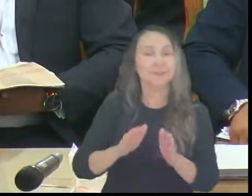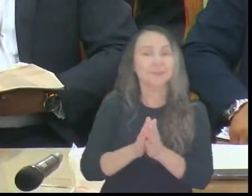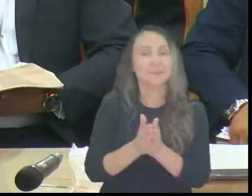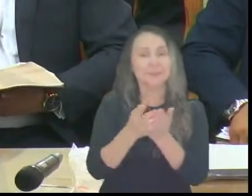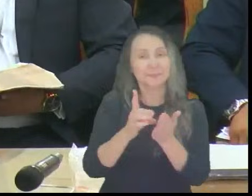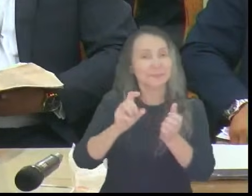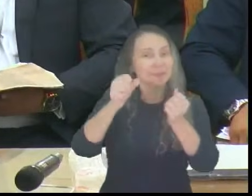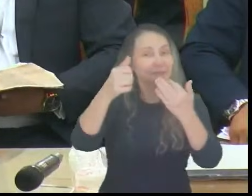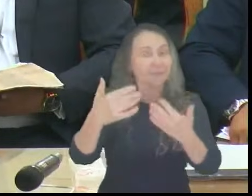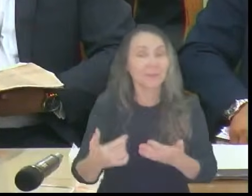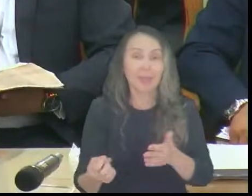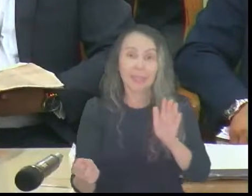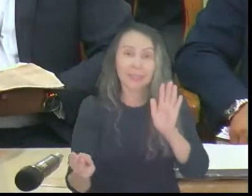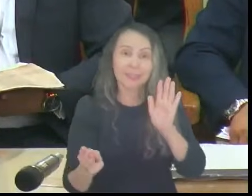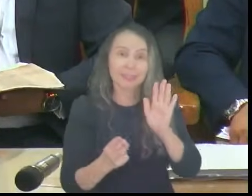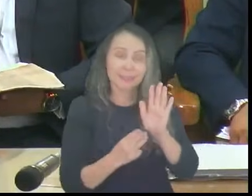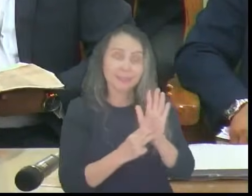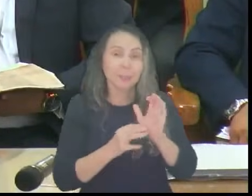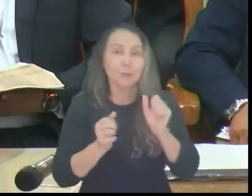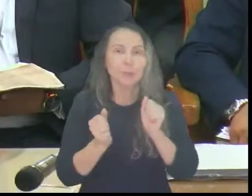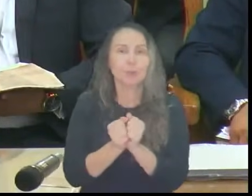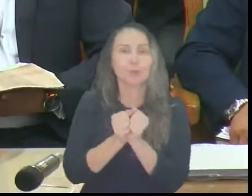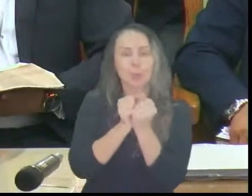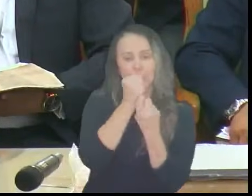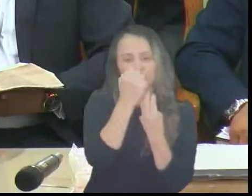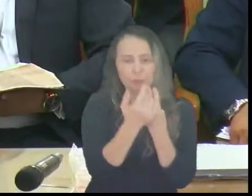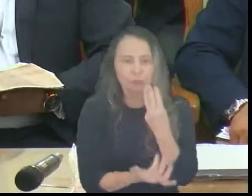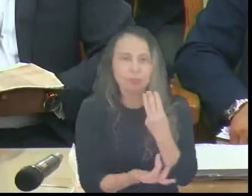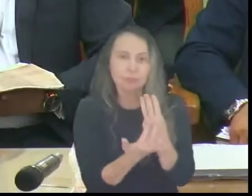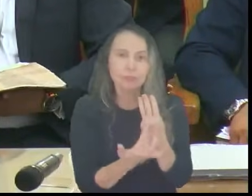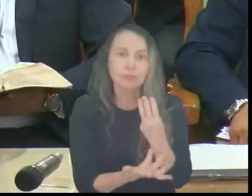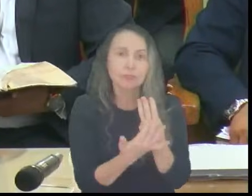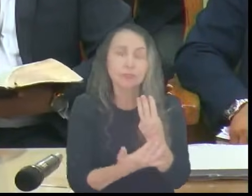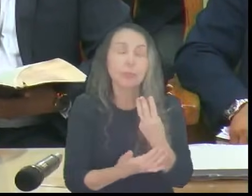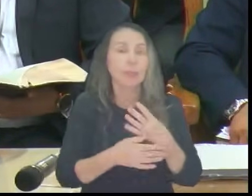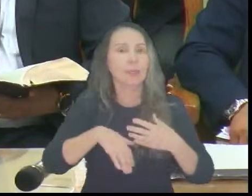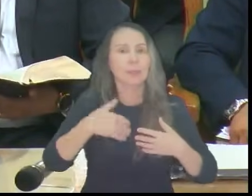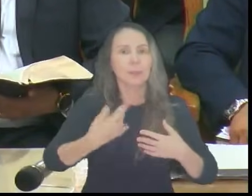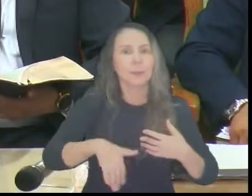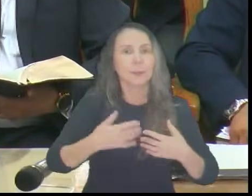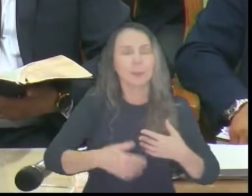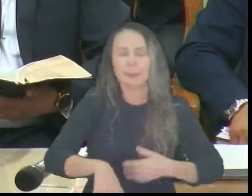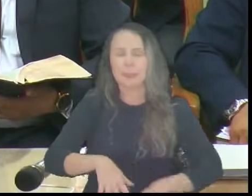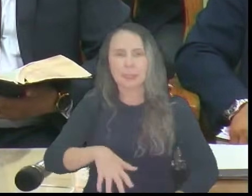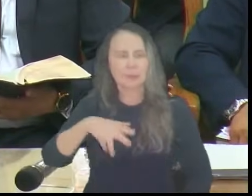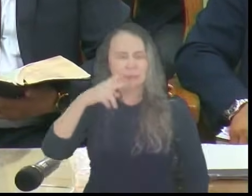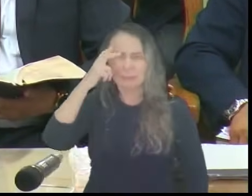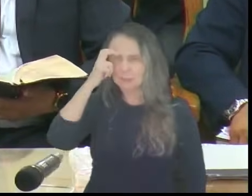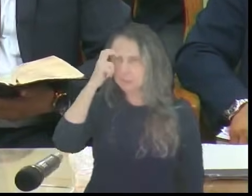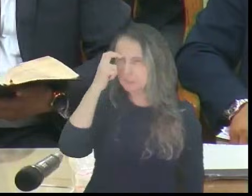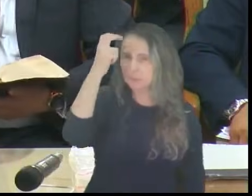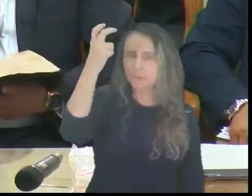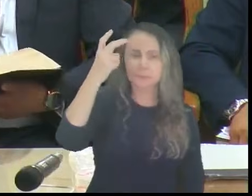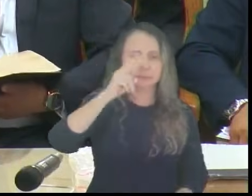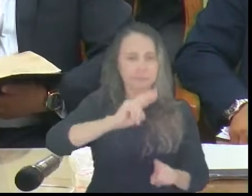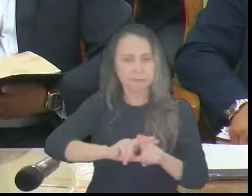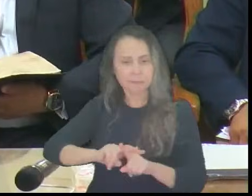que Daniel e seus companheiros eram 10 vezes mais doutos do que os da